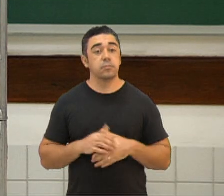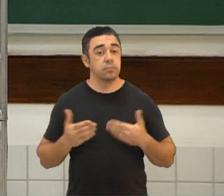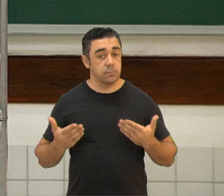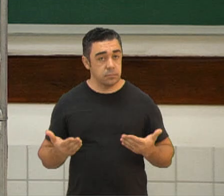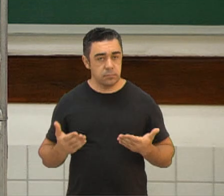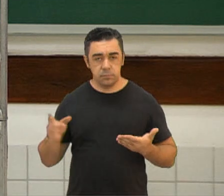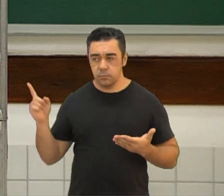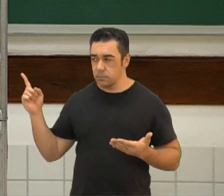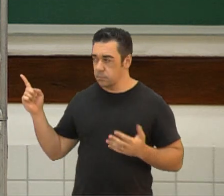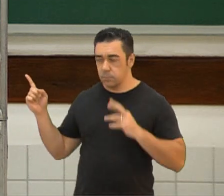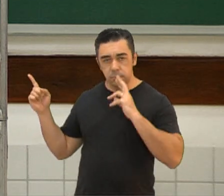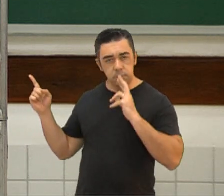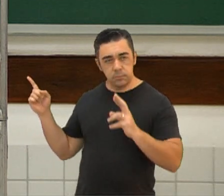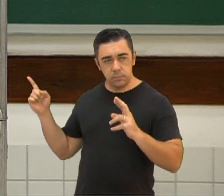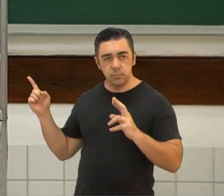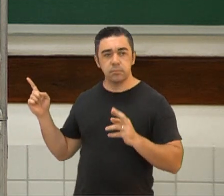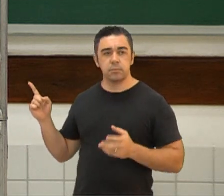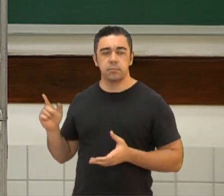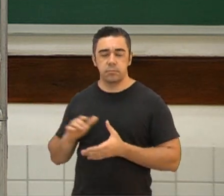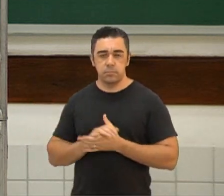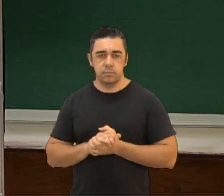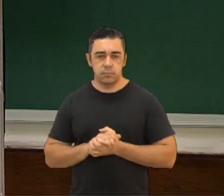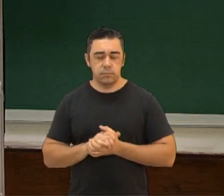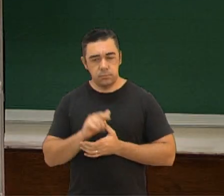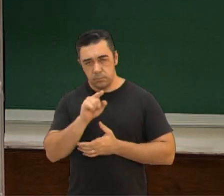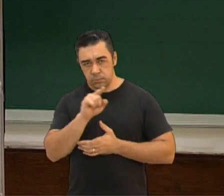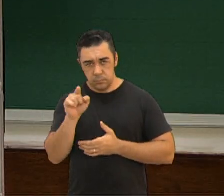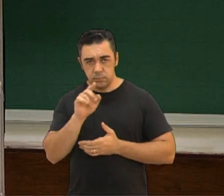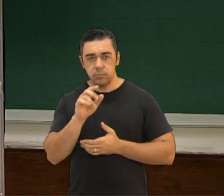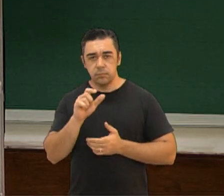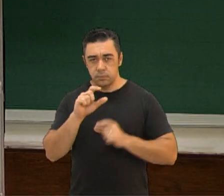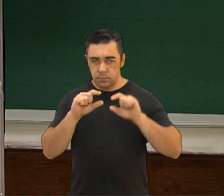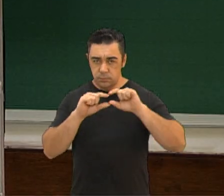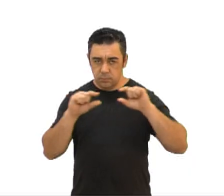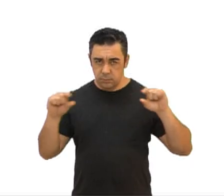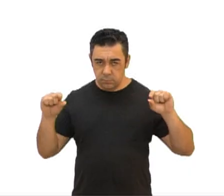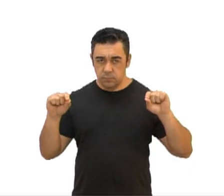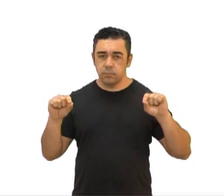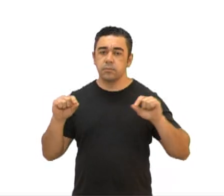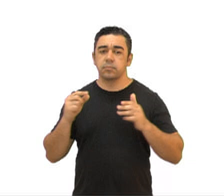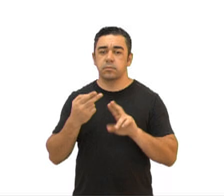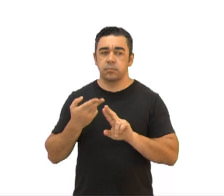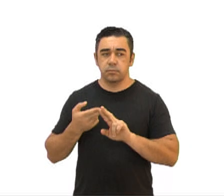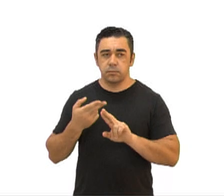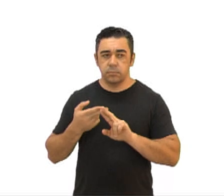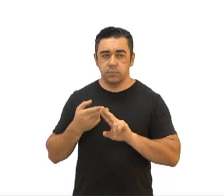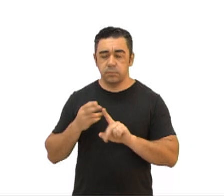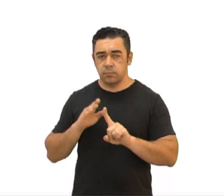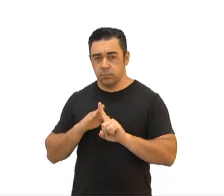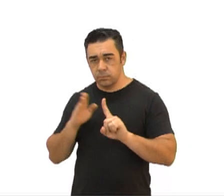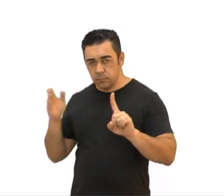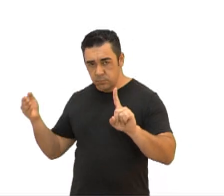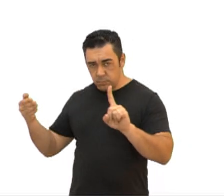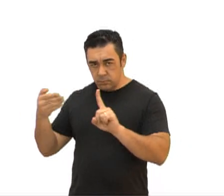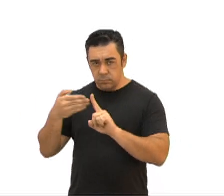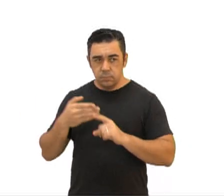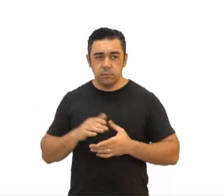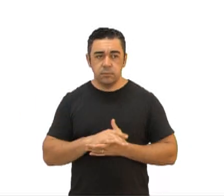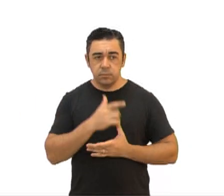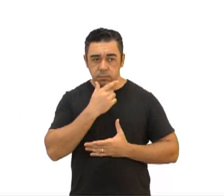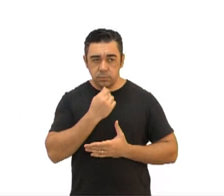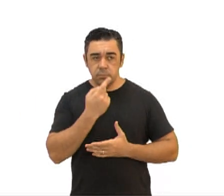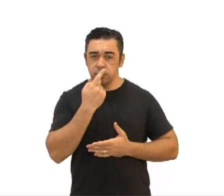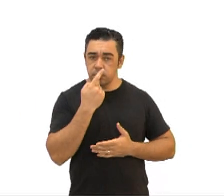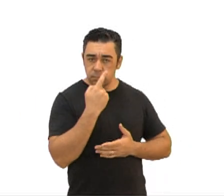Então, pessoal, retornando, quem fez a frase, então, utilizando ali o discurso indireto? Aladim disse